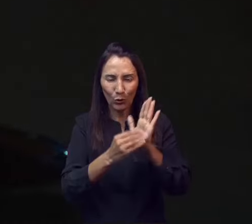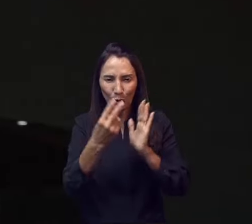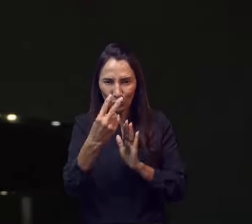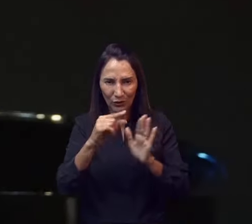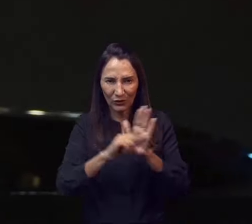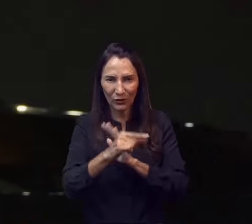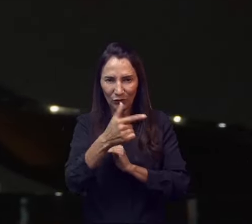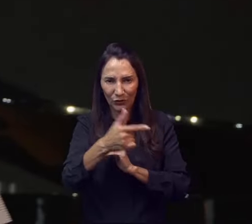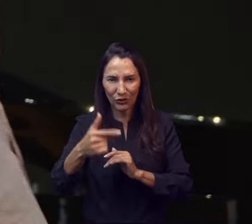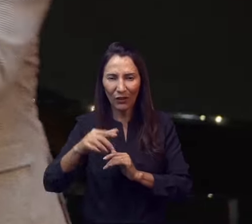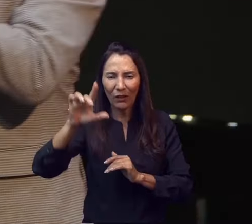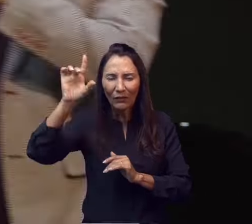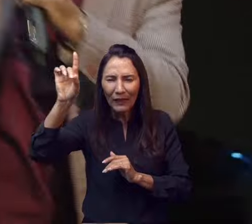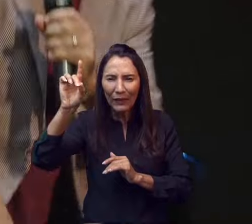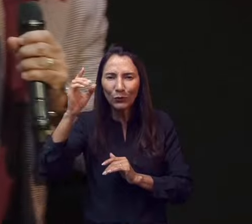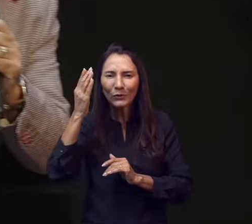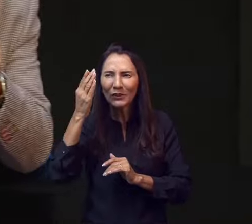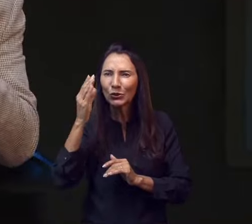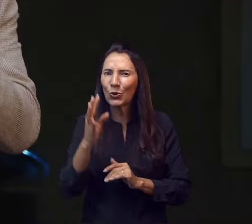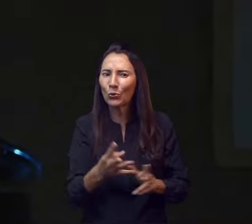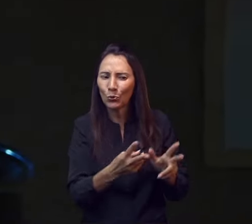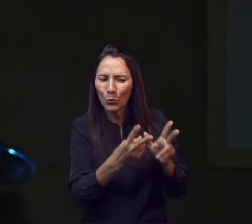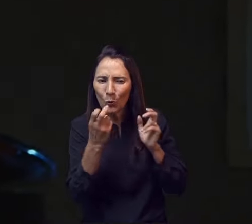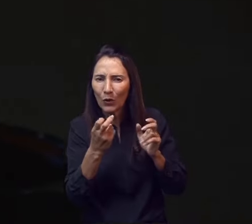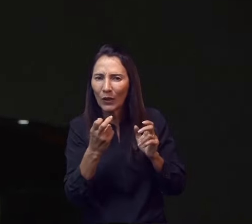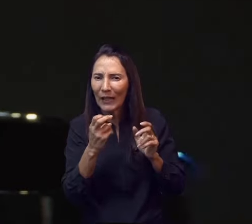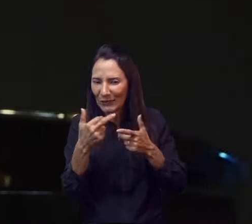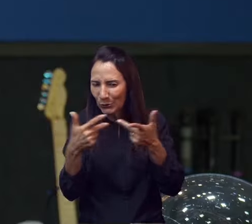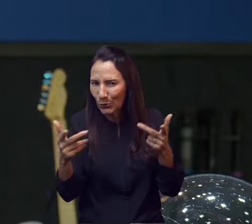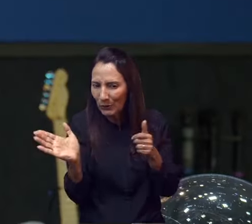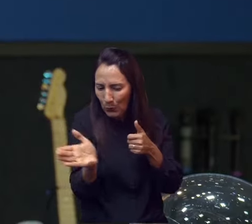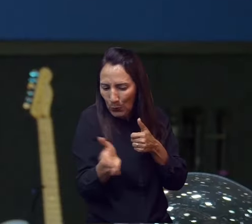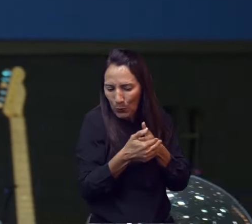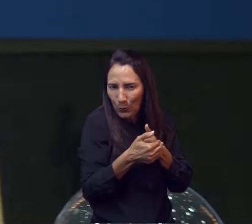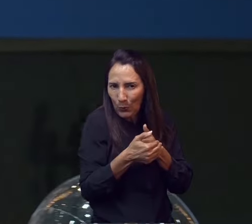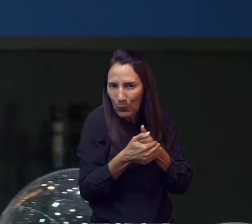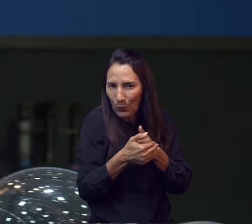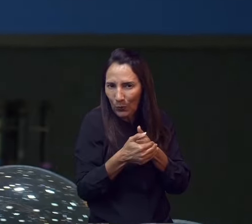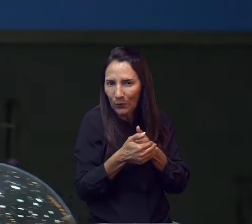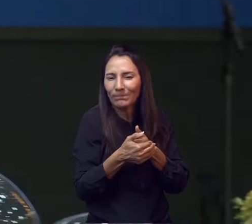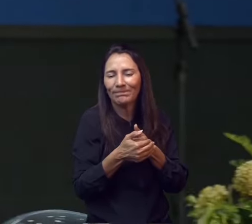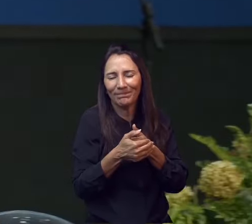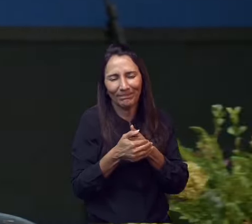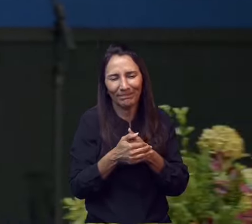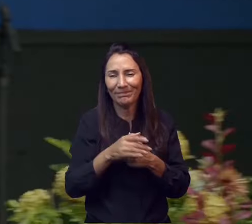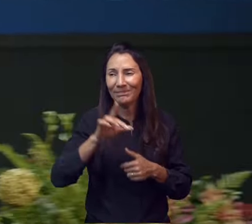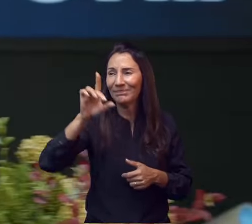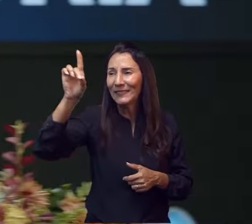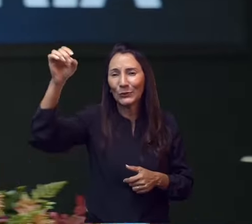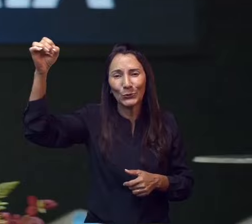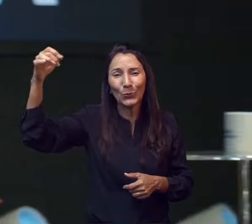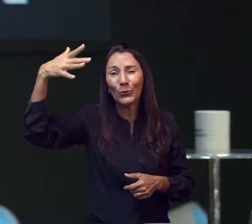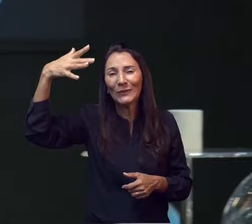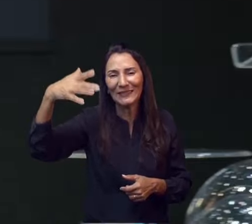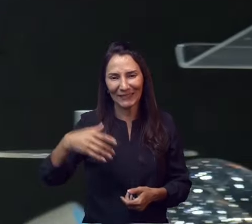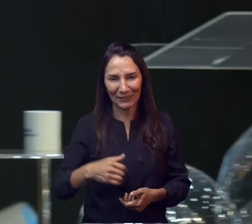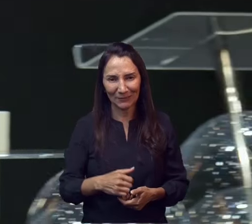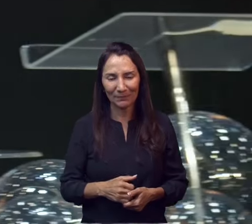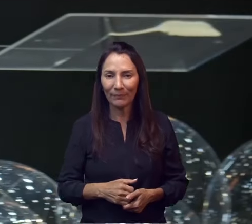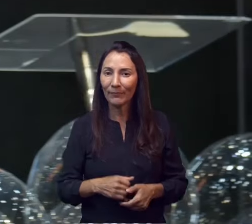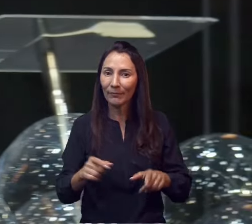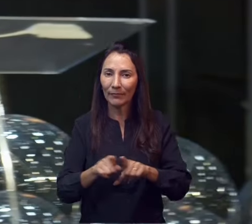o profundo escondido ele conhece o que está em trevas e com ele mora longe e ele também tem o